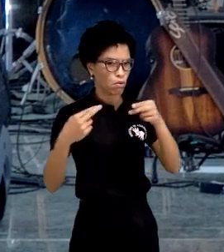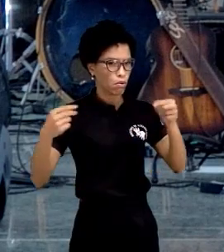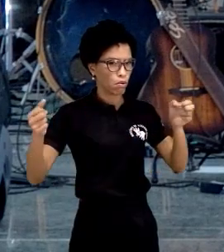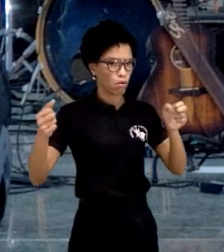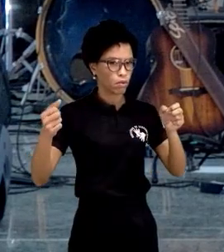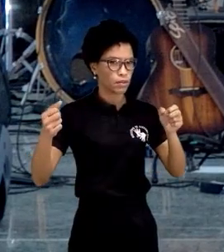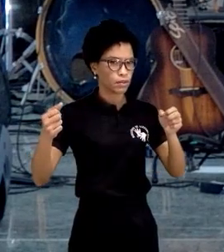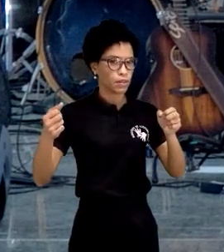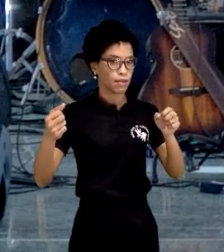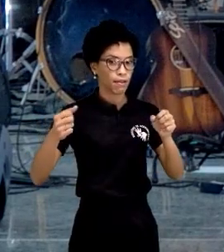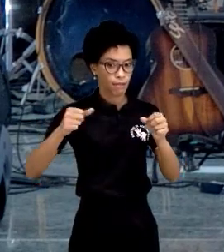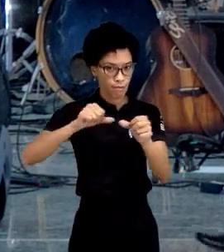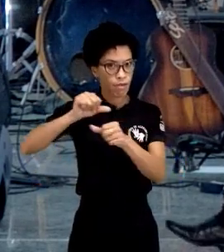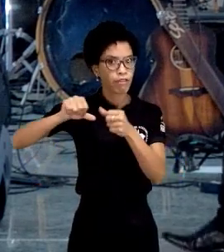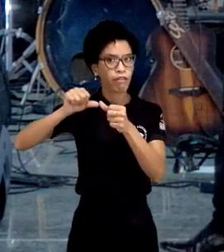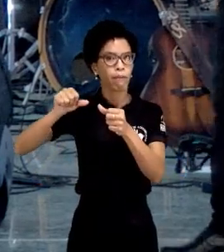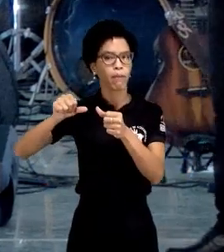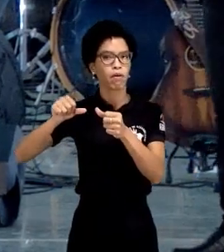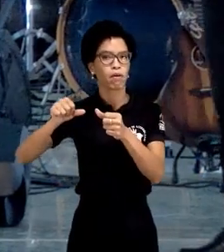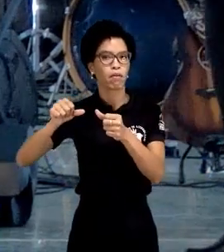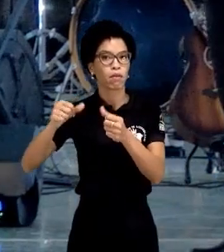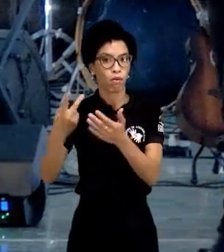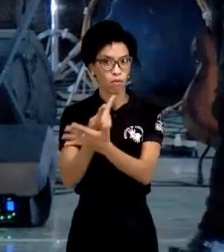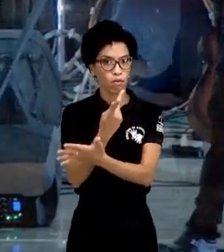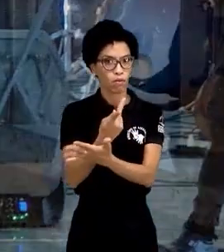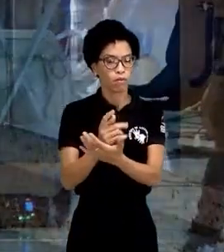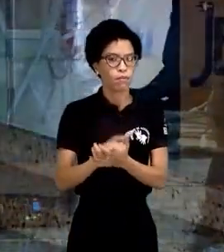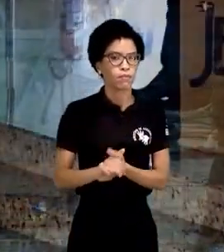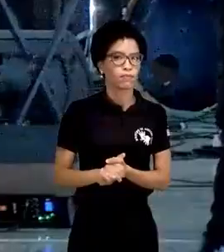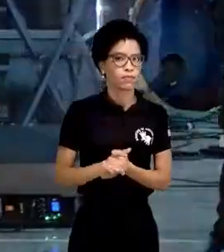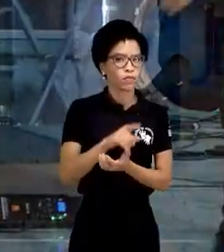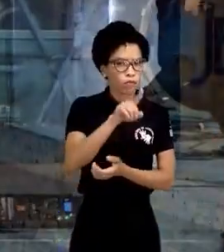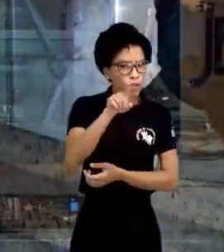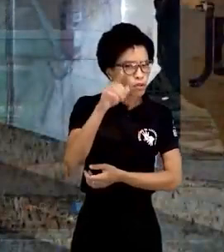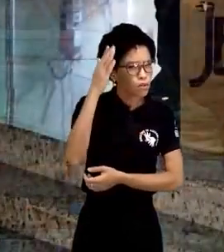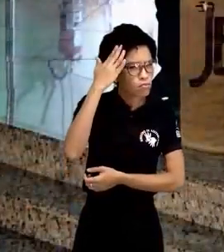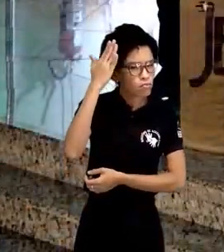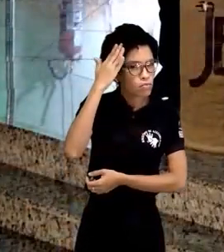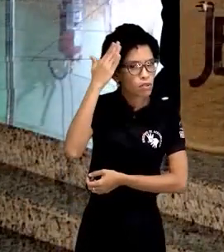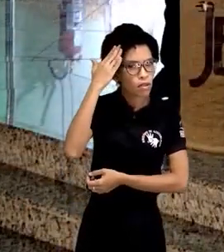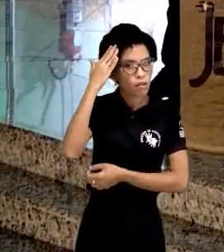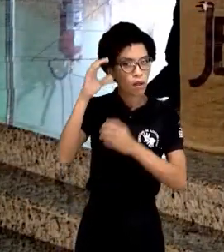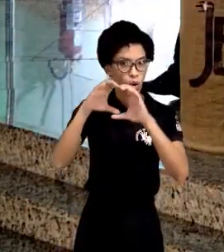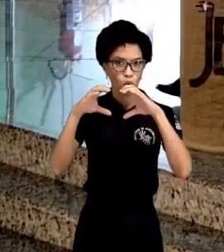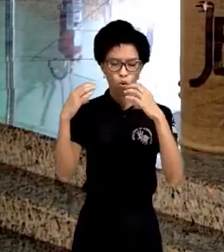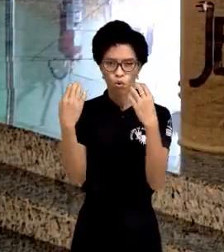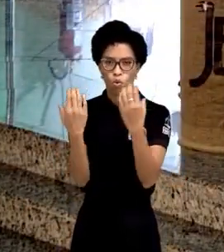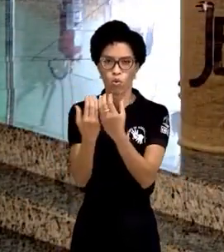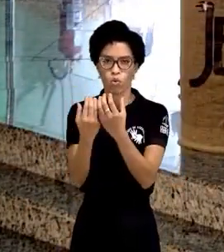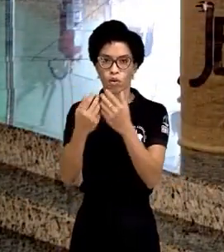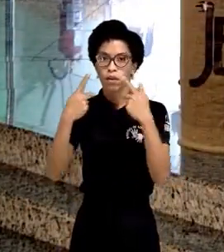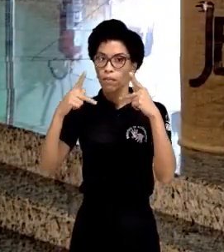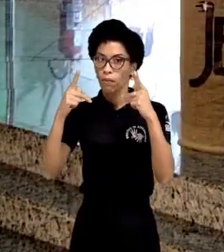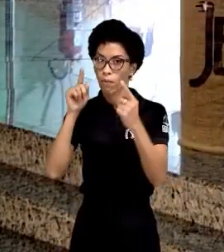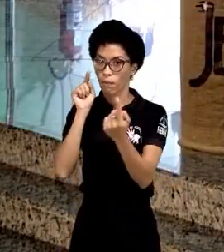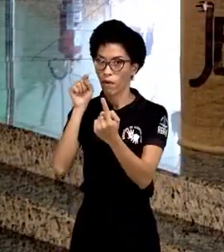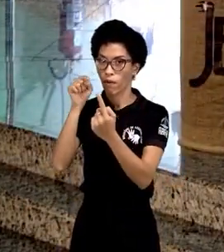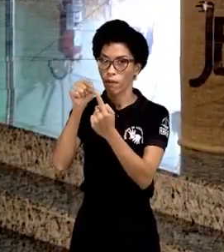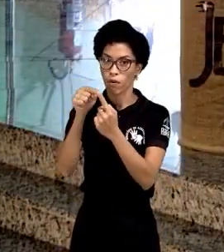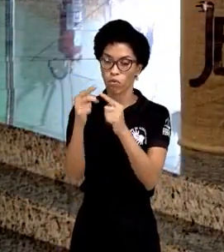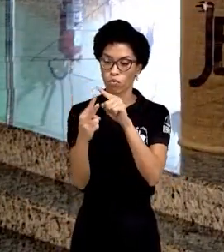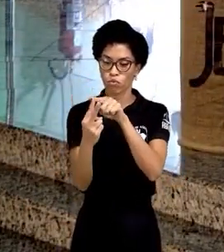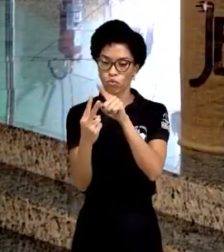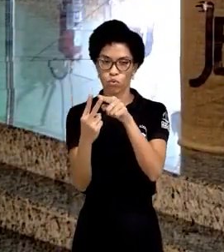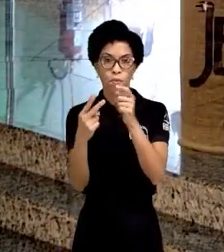mensagem do congresso, esses dois elementos precisam fazer parte do seu estilo de vida a partir de agora. E para você entender